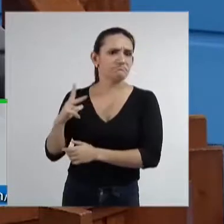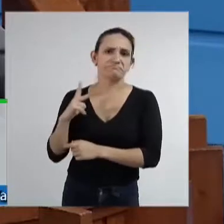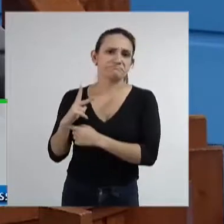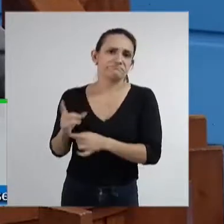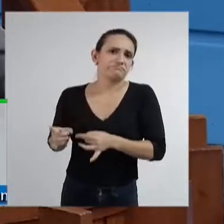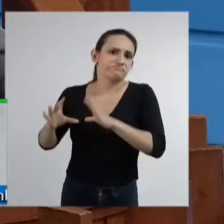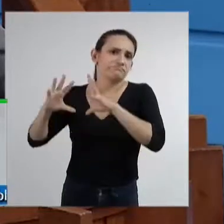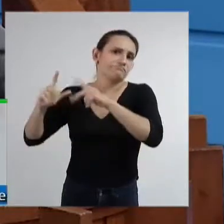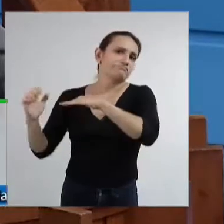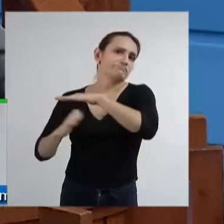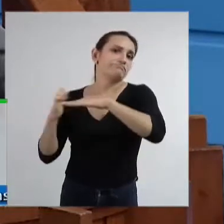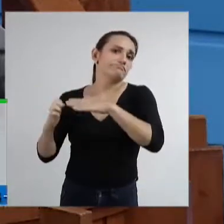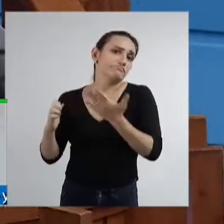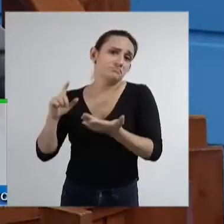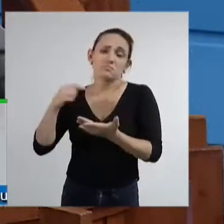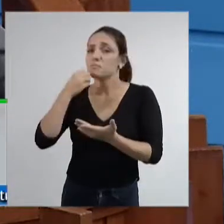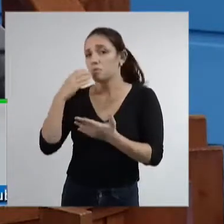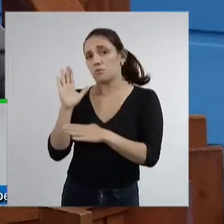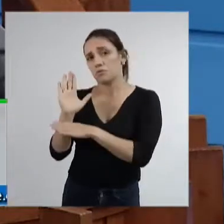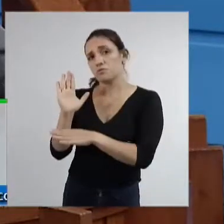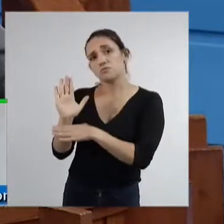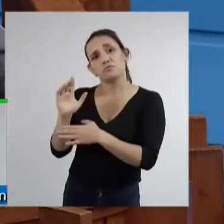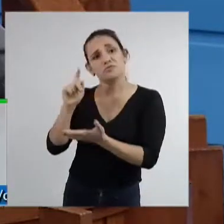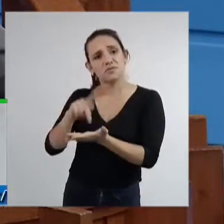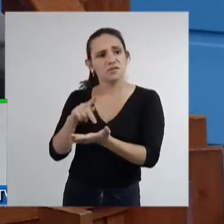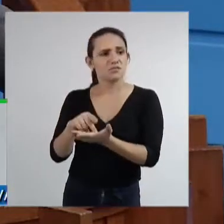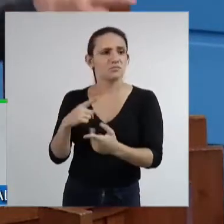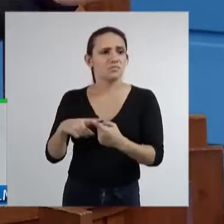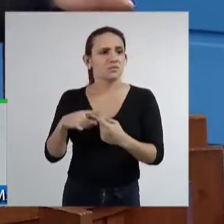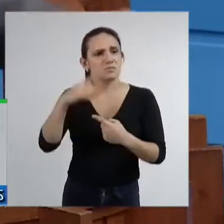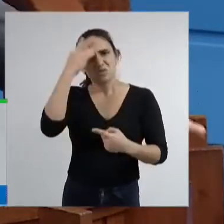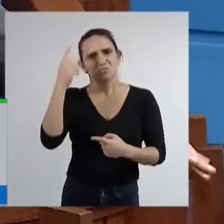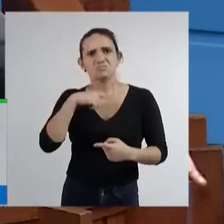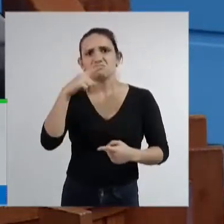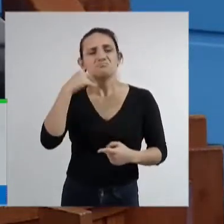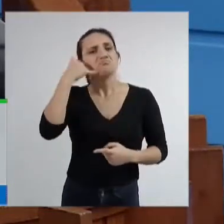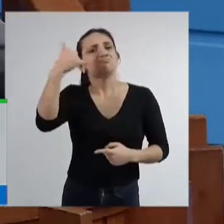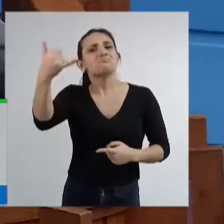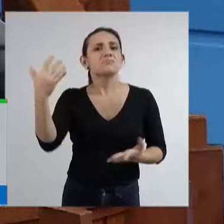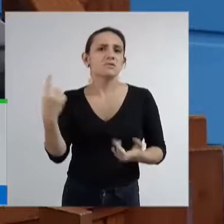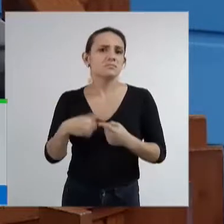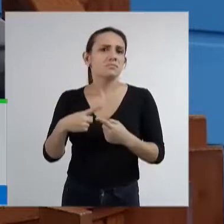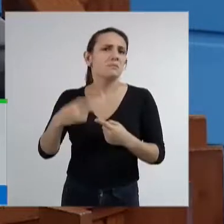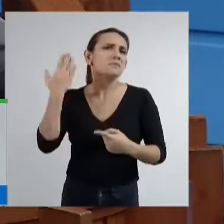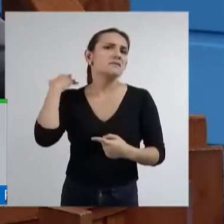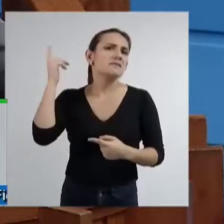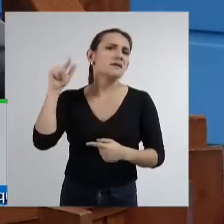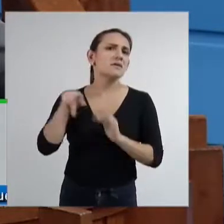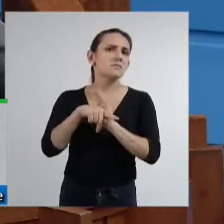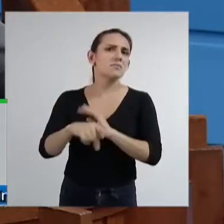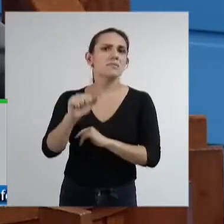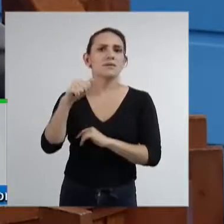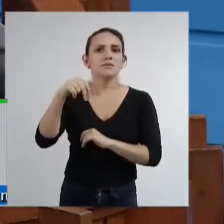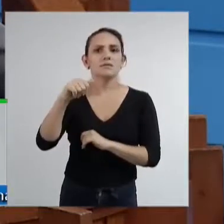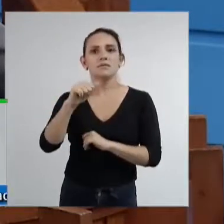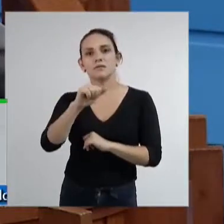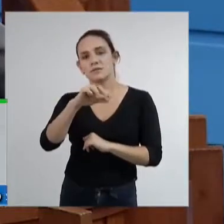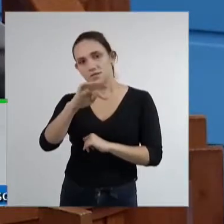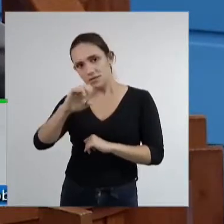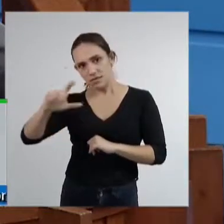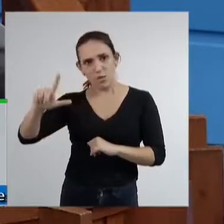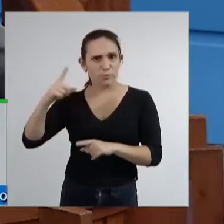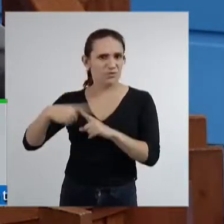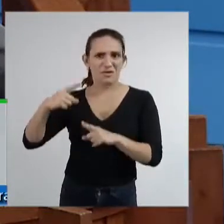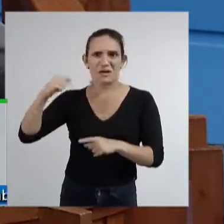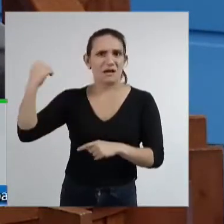que ocorreu foi extremamente benéfica para a população. Ninguém conseguia ter um celular quando a telefonia pertencia ao poder público.